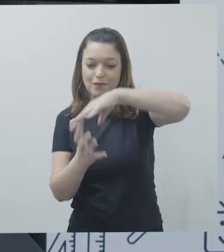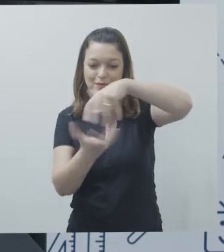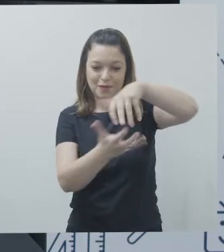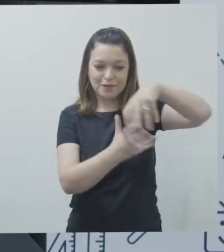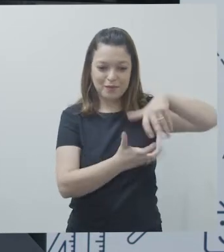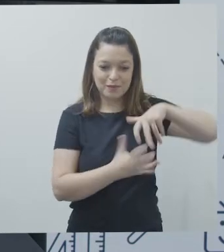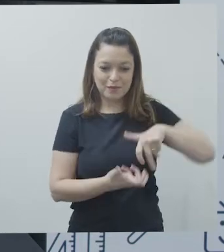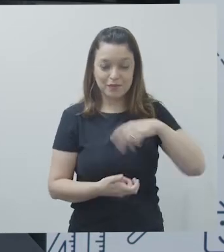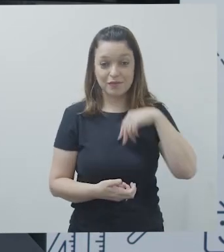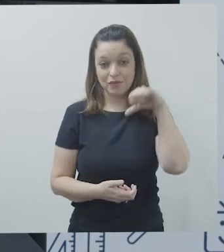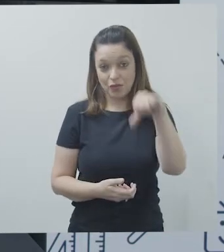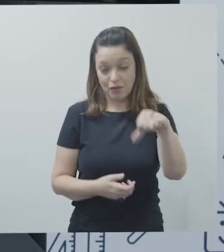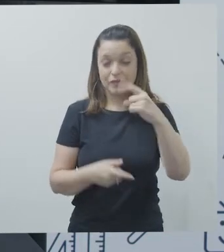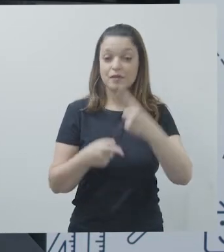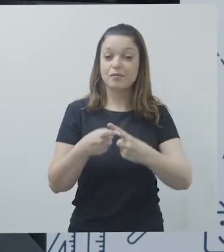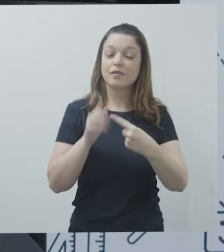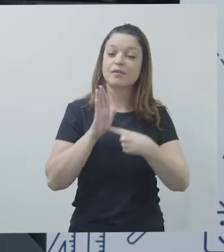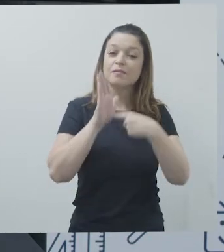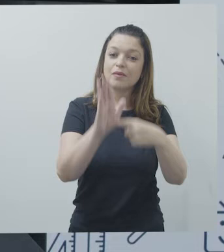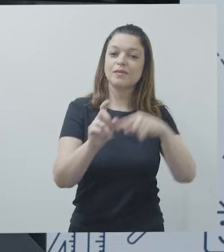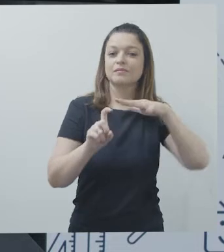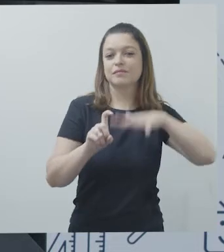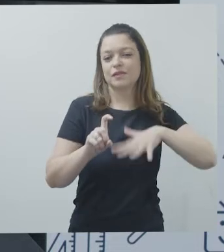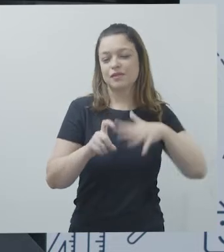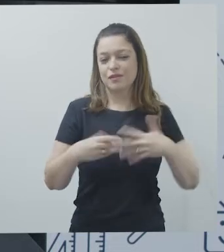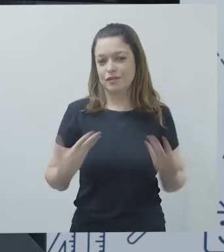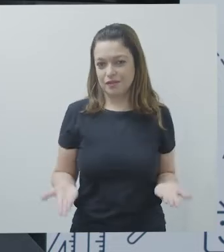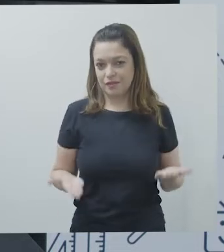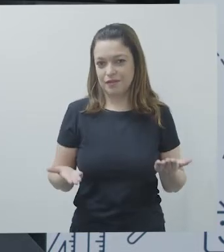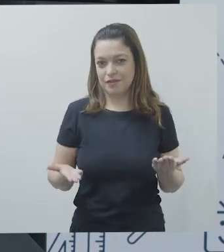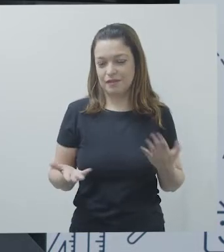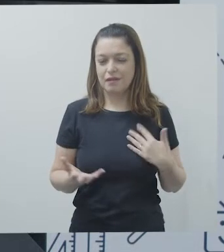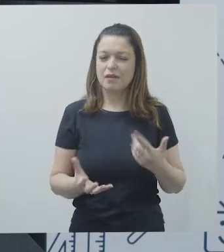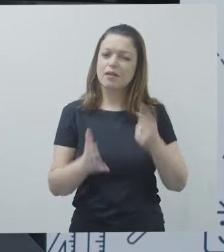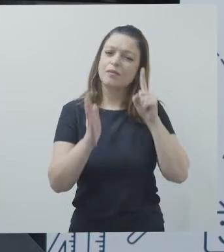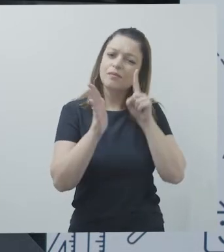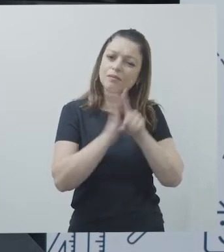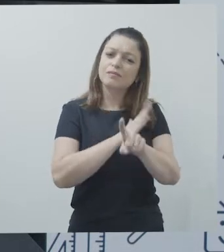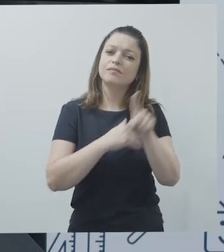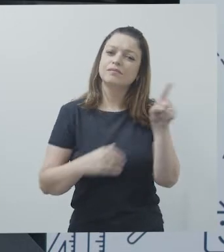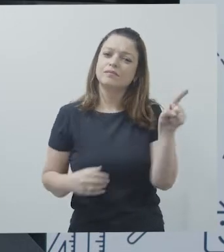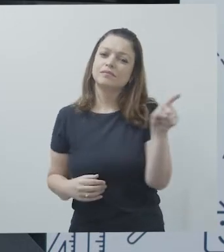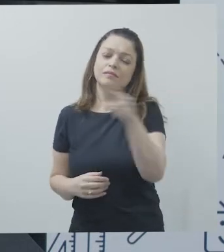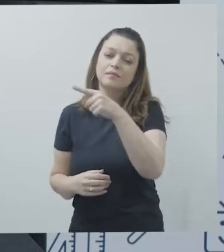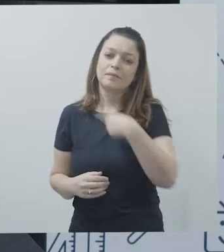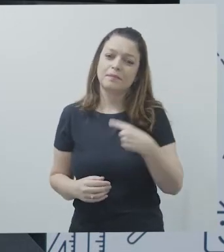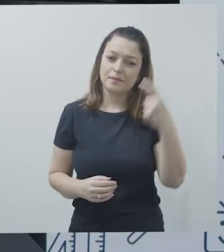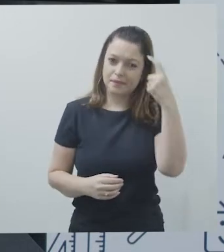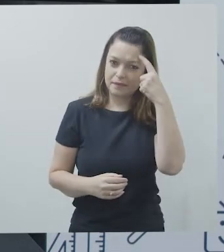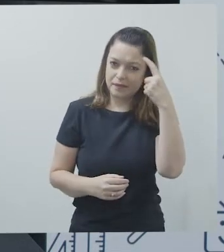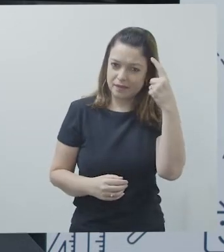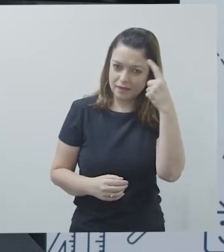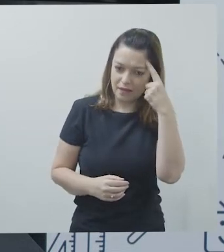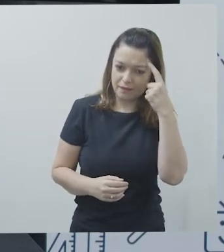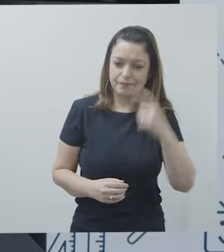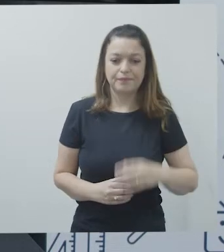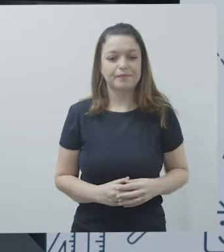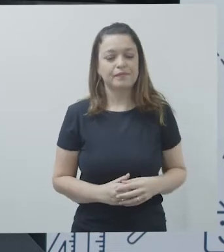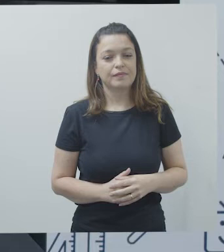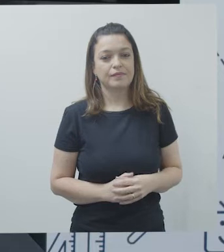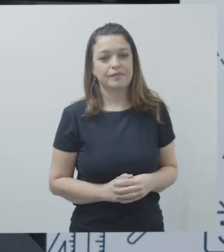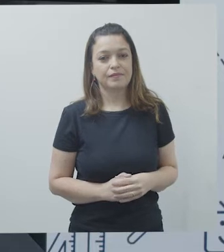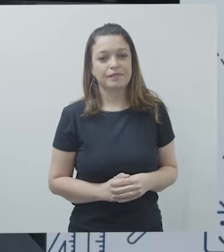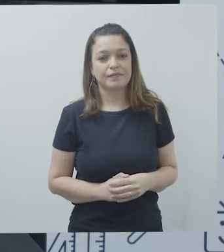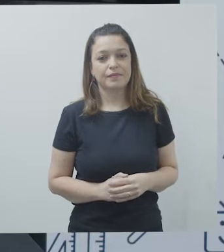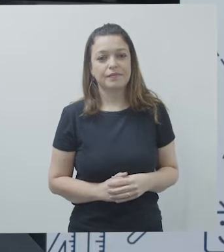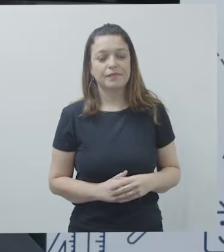né, nessa mitologia. Eu tenho uma pergunta para vocês pensarem. Olha só.